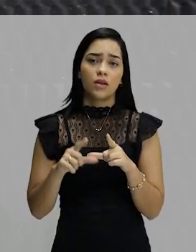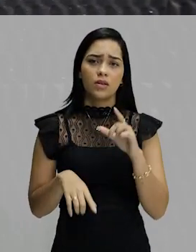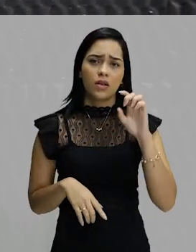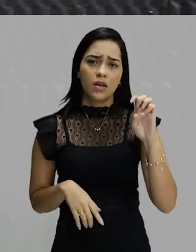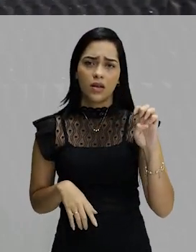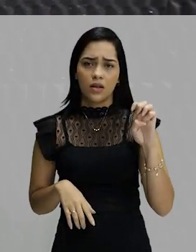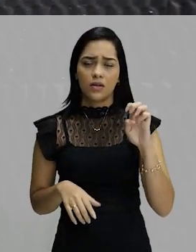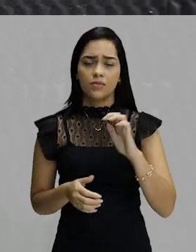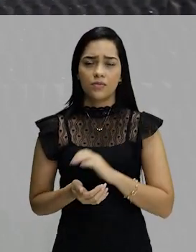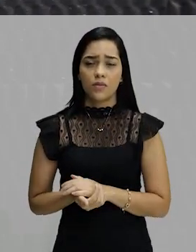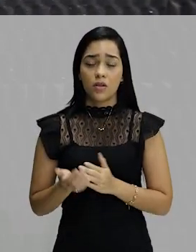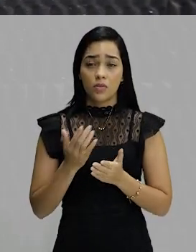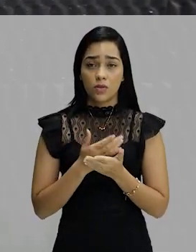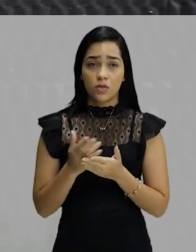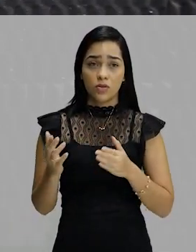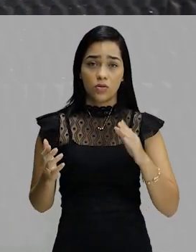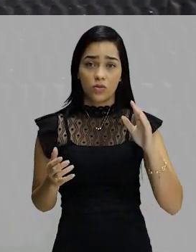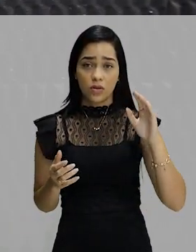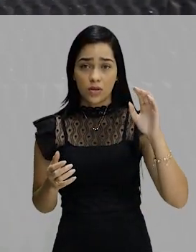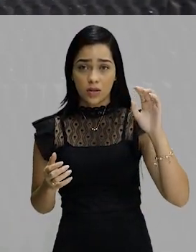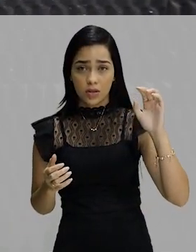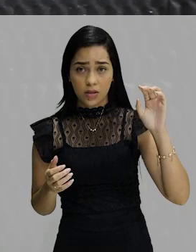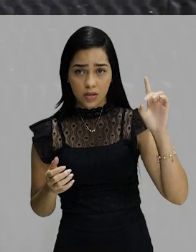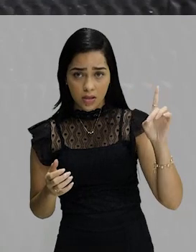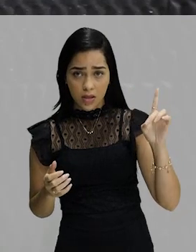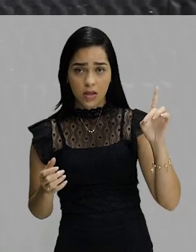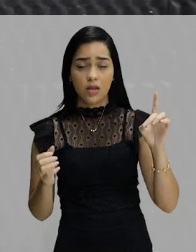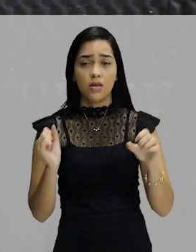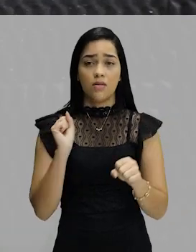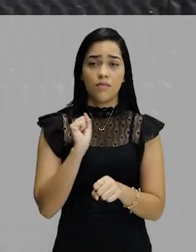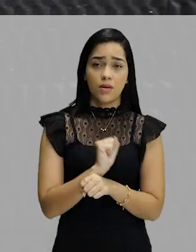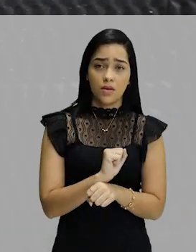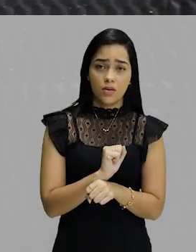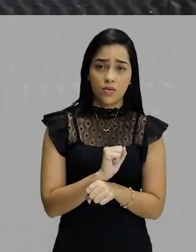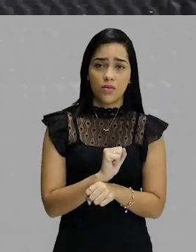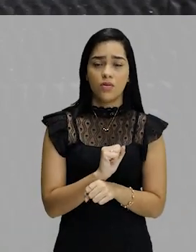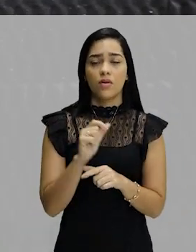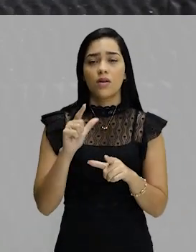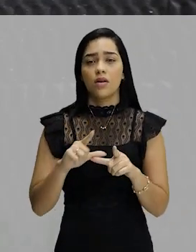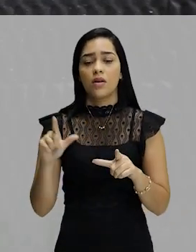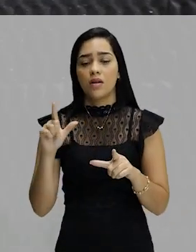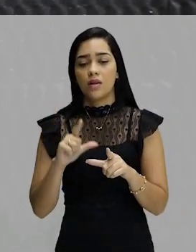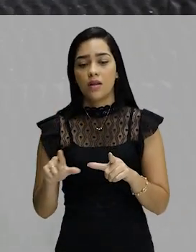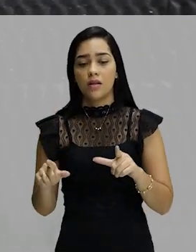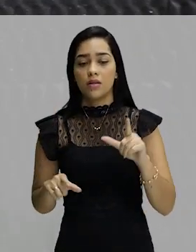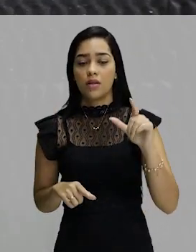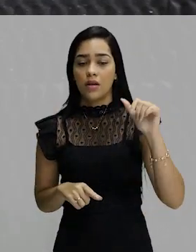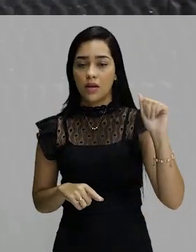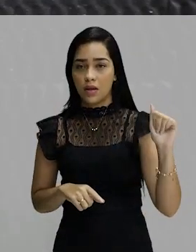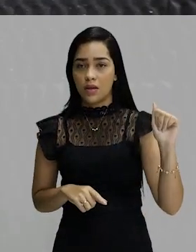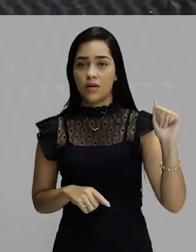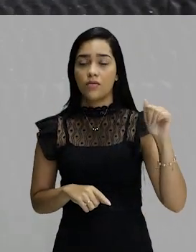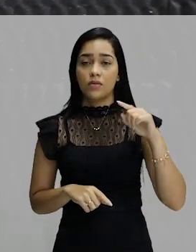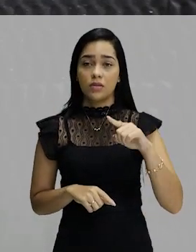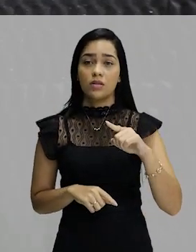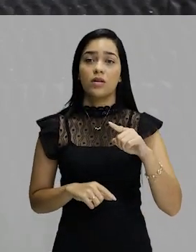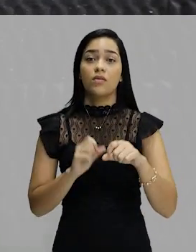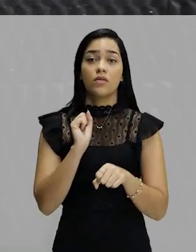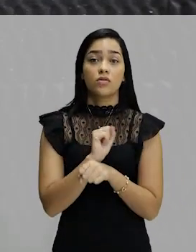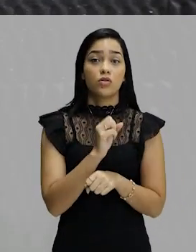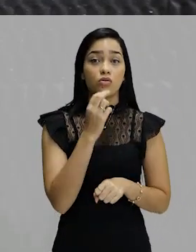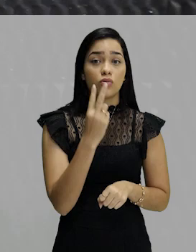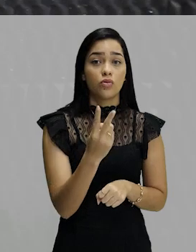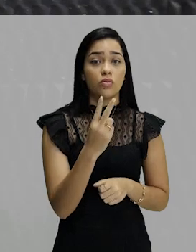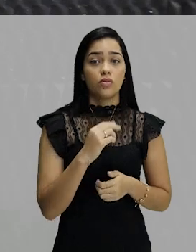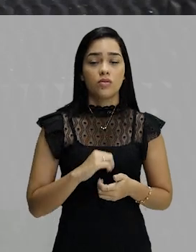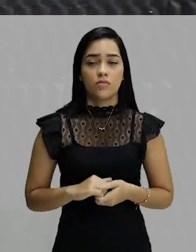você começou com a D e parou na letra A, então você fixou